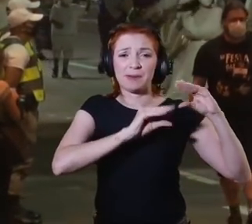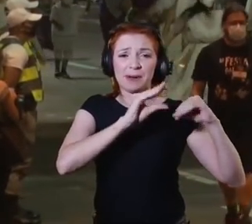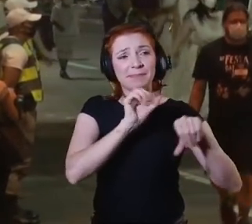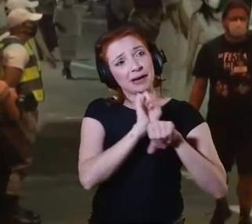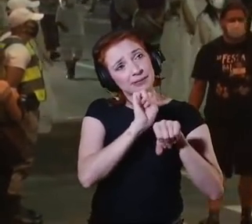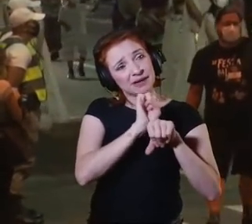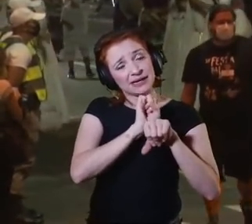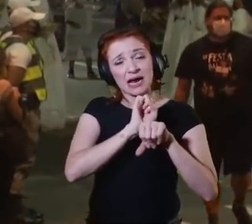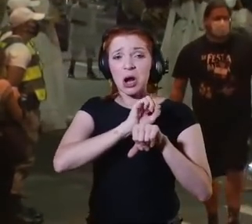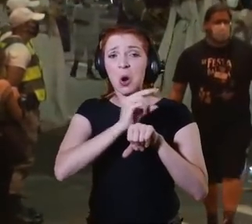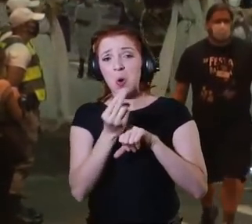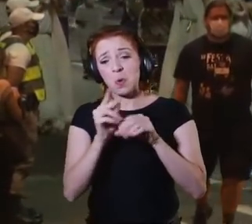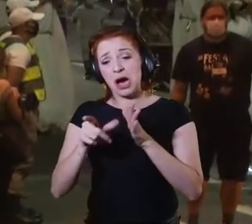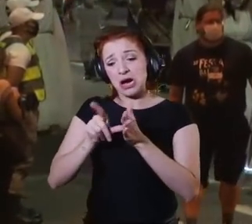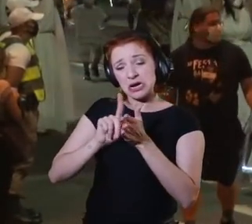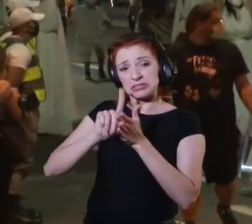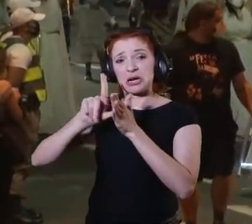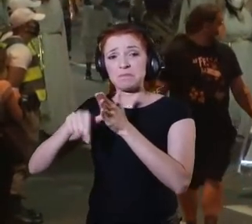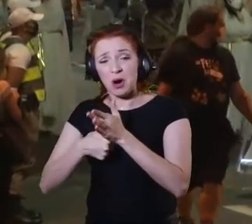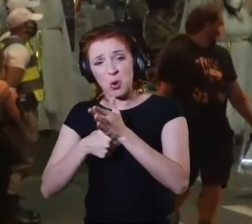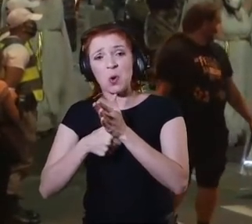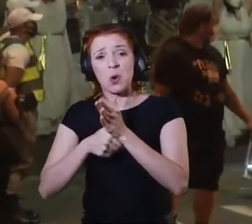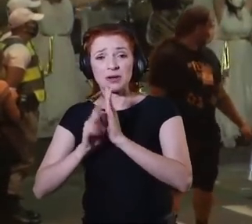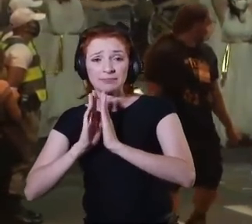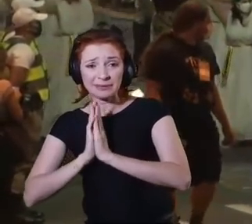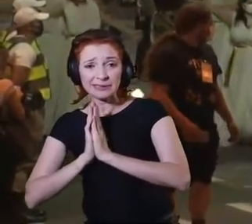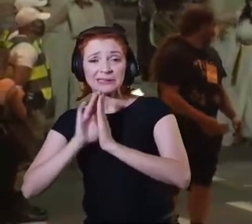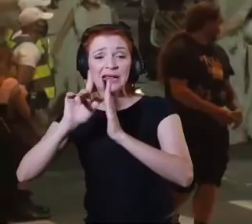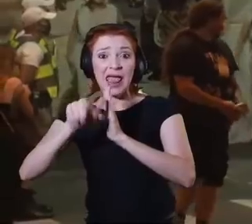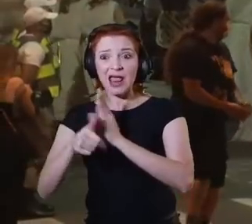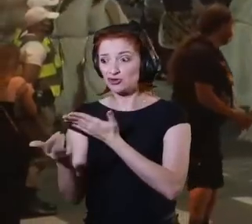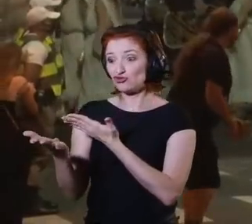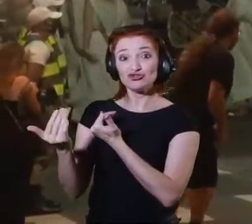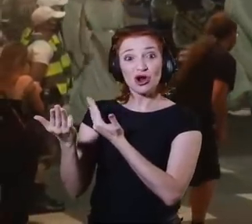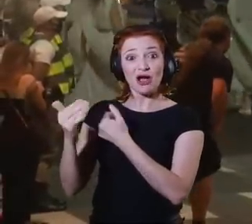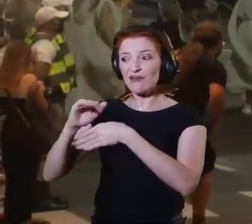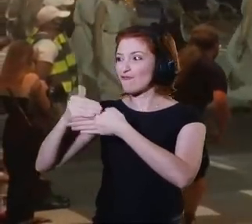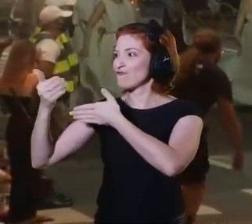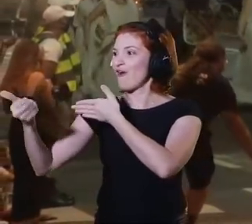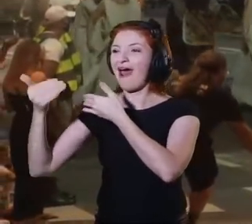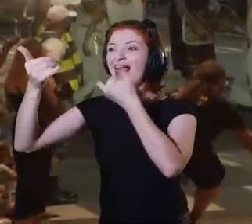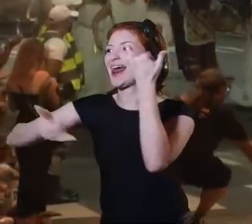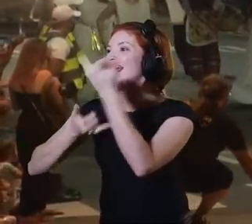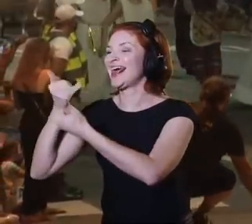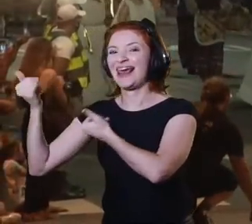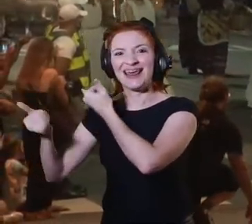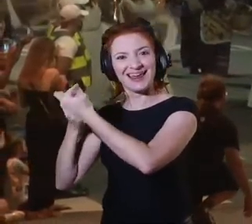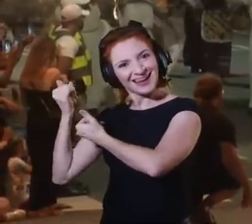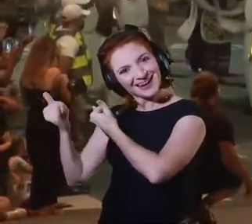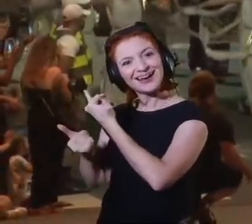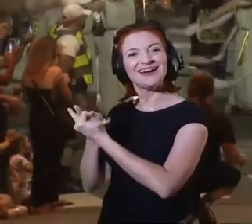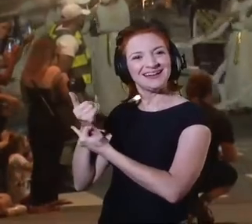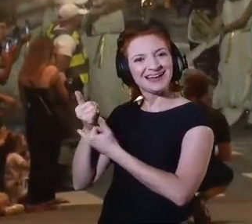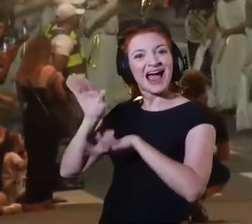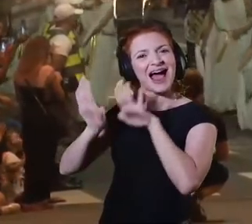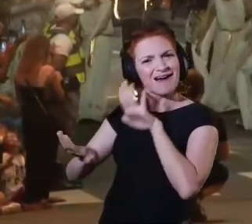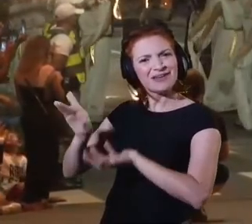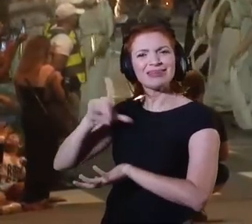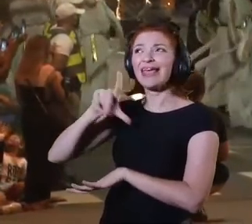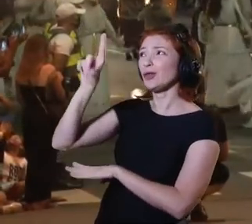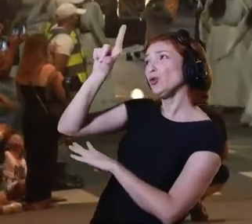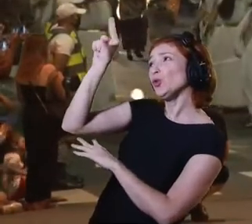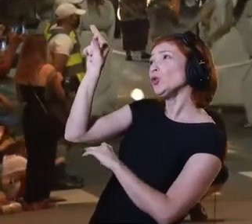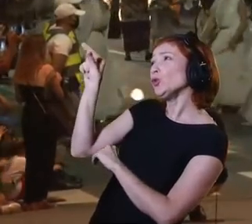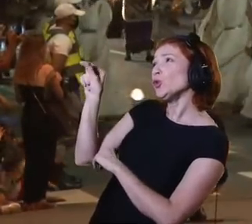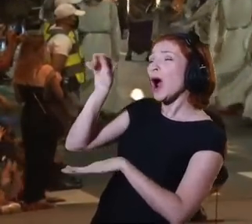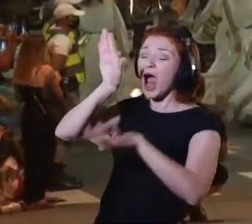terço ou depois dele, as crianças, os jovens lá fora brincavam. Às vezes acompanhados pela lua, ou